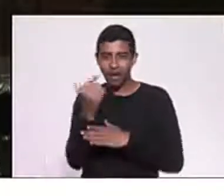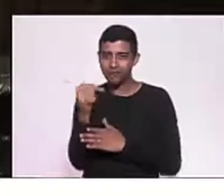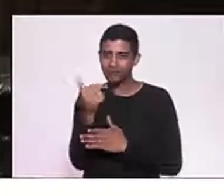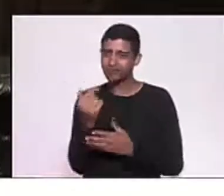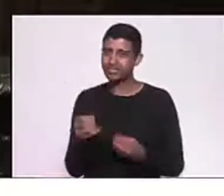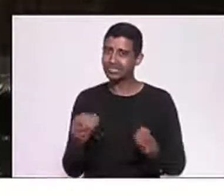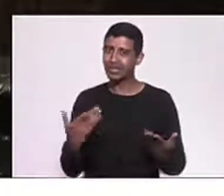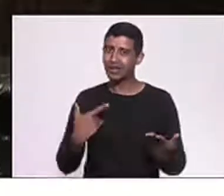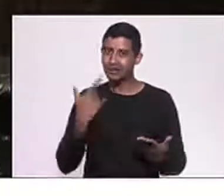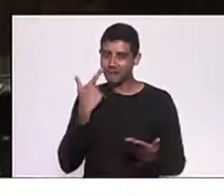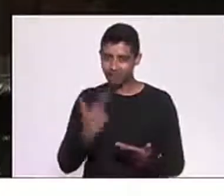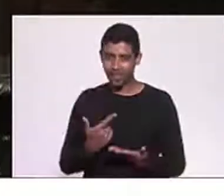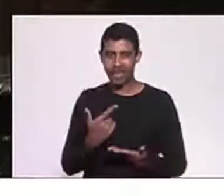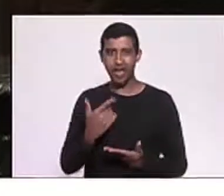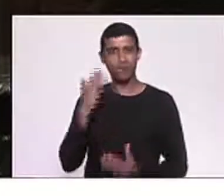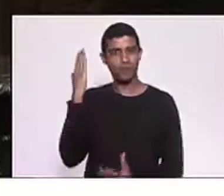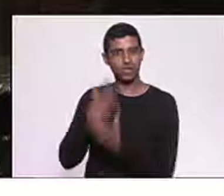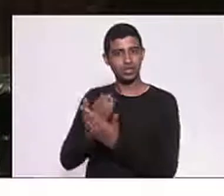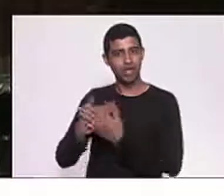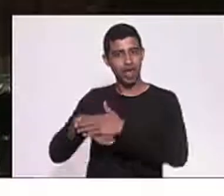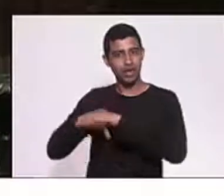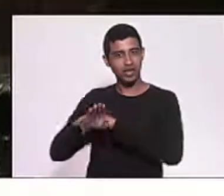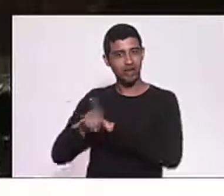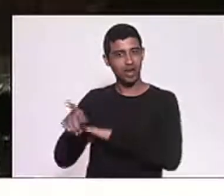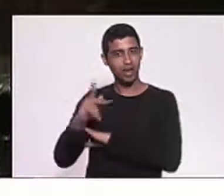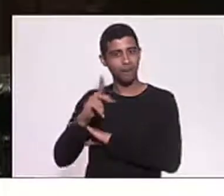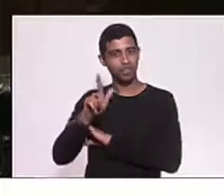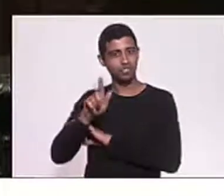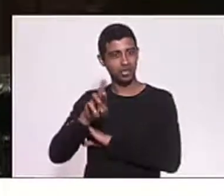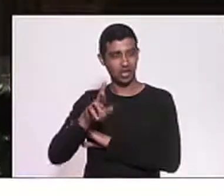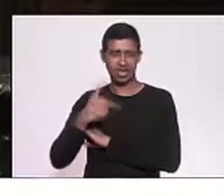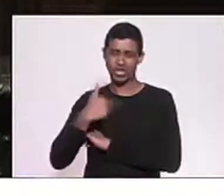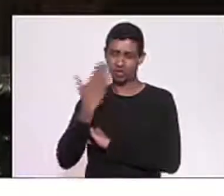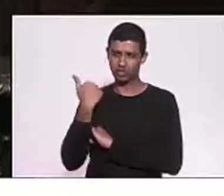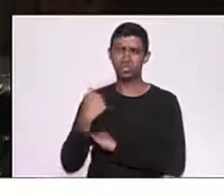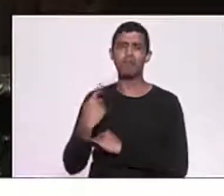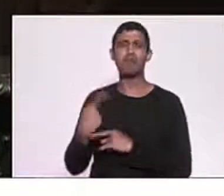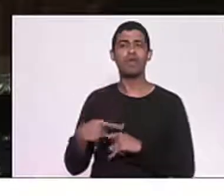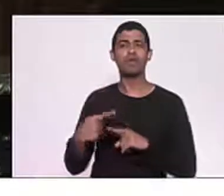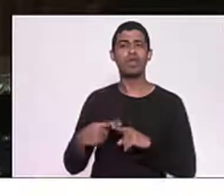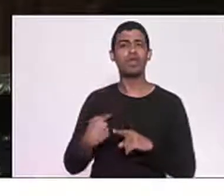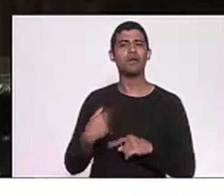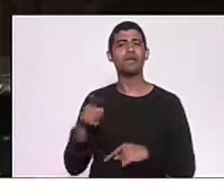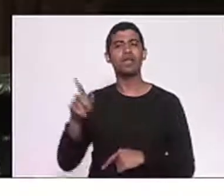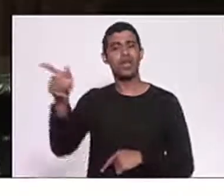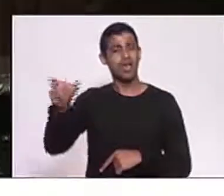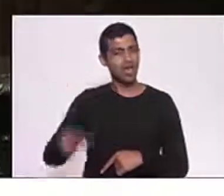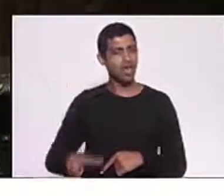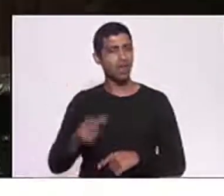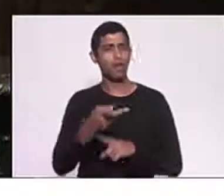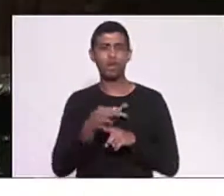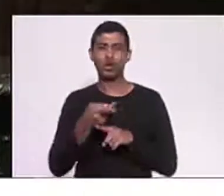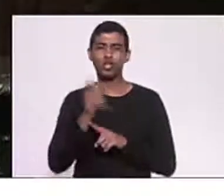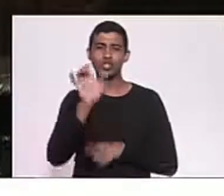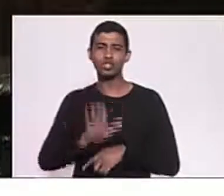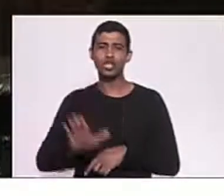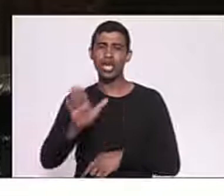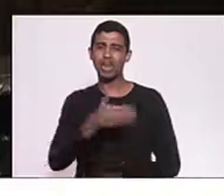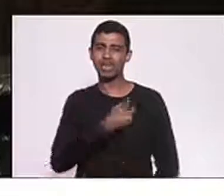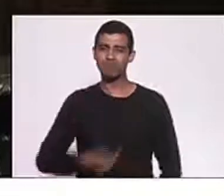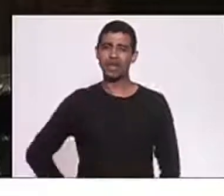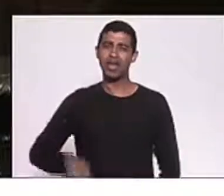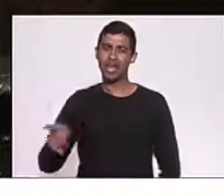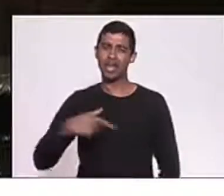Então, o processo foi arquivado pela PGR. E como é que eu sei? Porque o Procurador-Geral da República deu